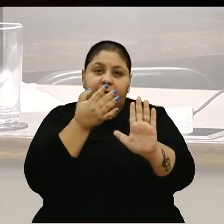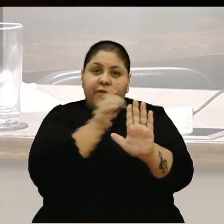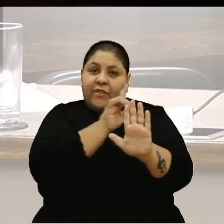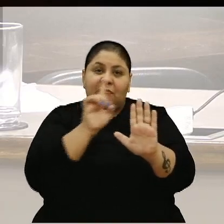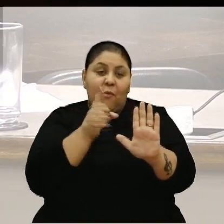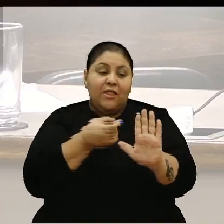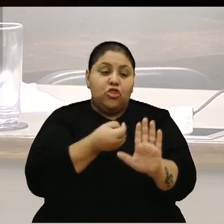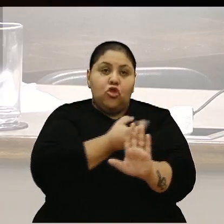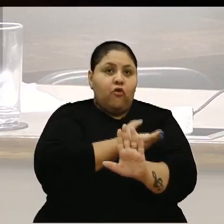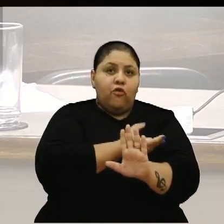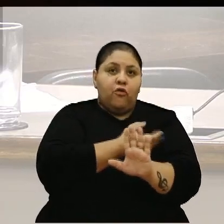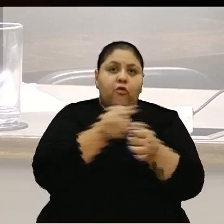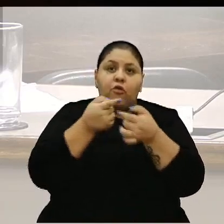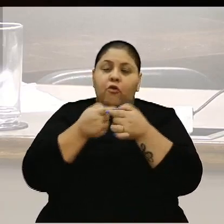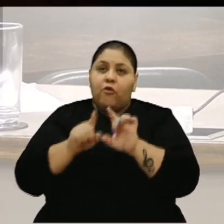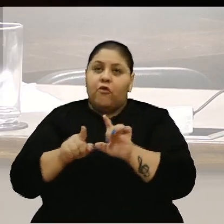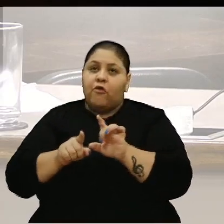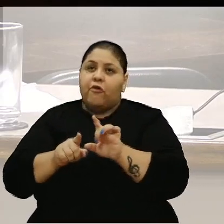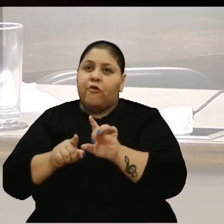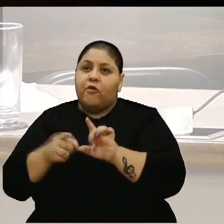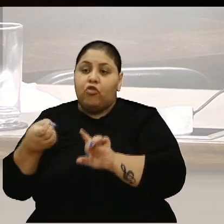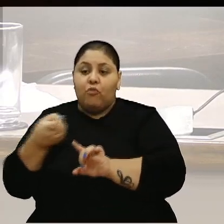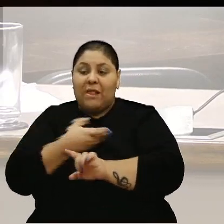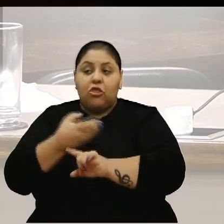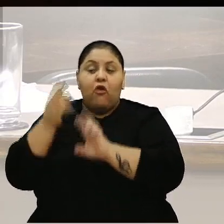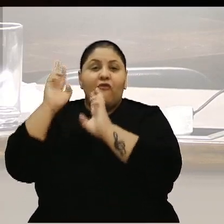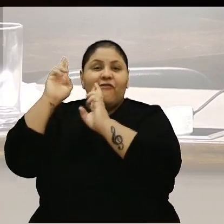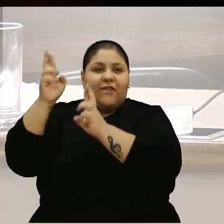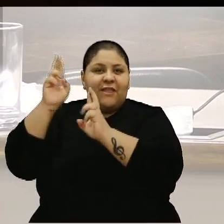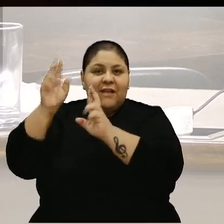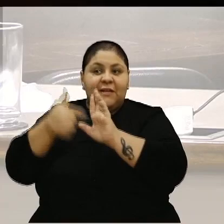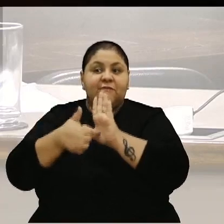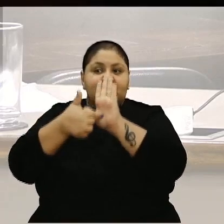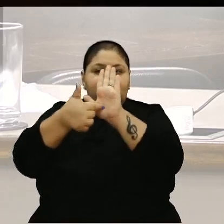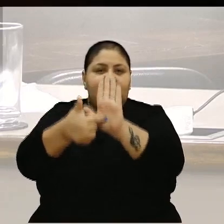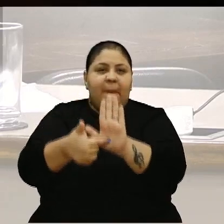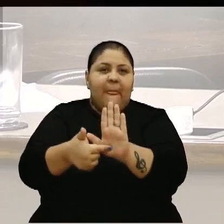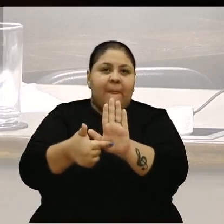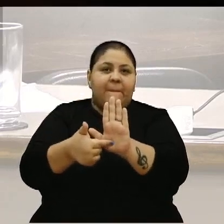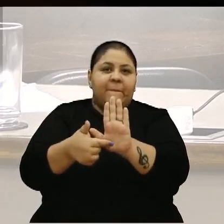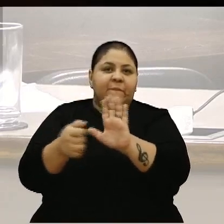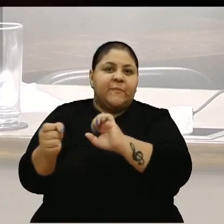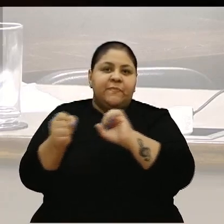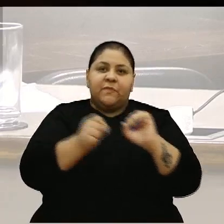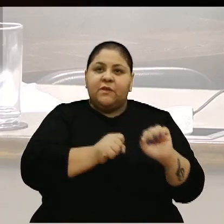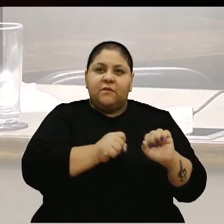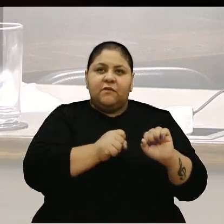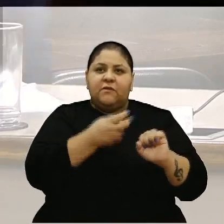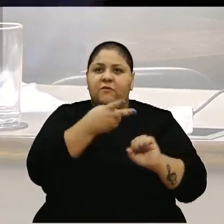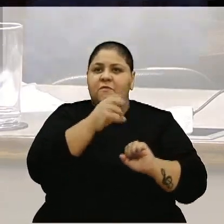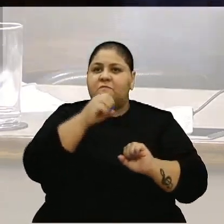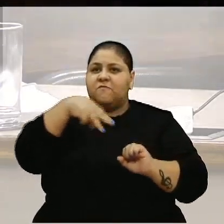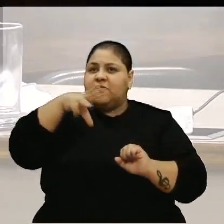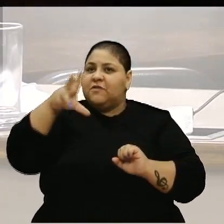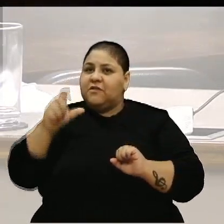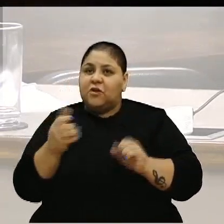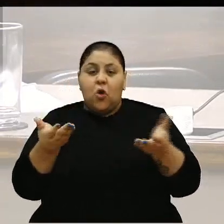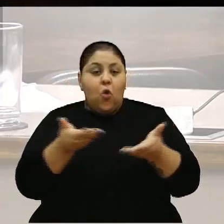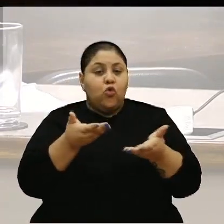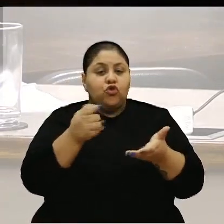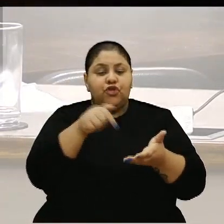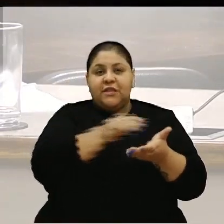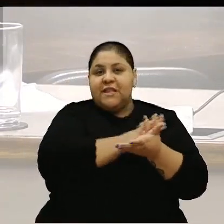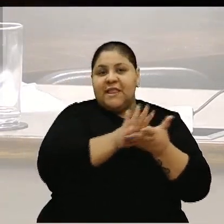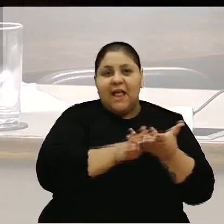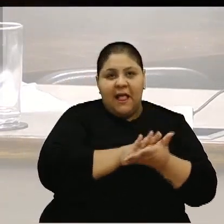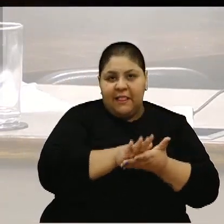nada novo, mas que seja uma nova esperança que o senhor apresente aqui, para que a gente possa... Porque 20 milhões hoje não é nada, se a